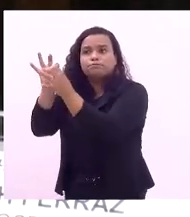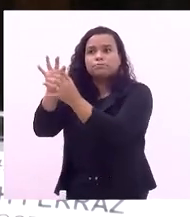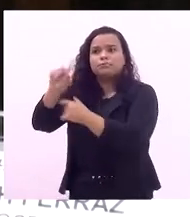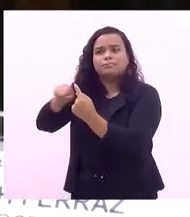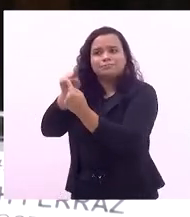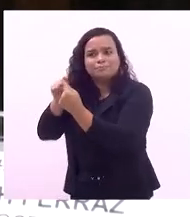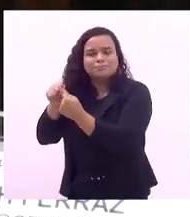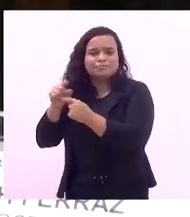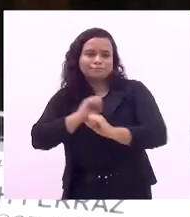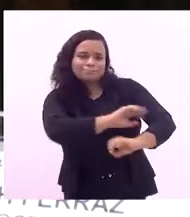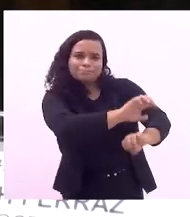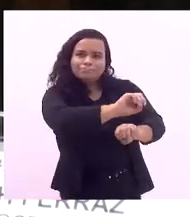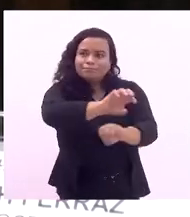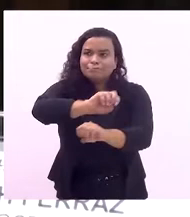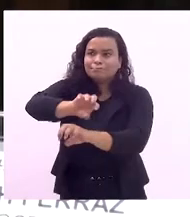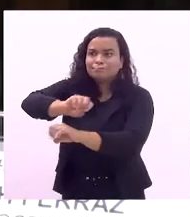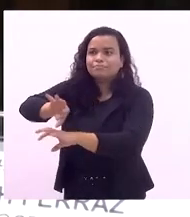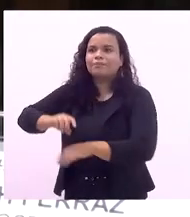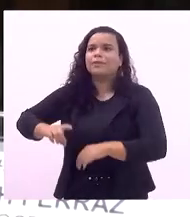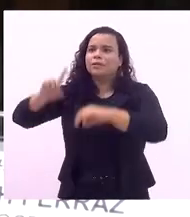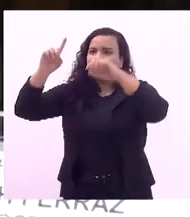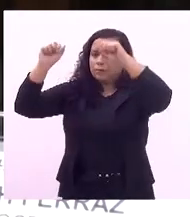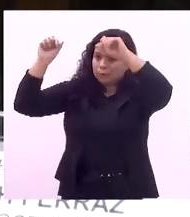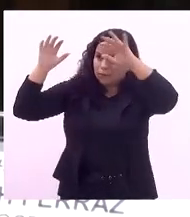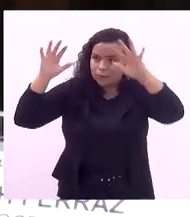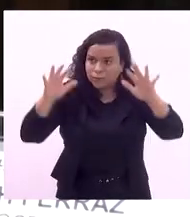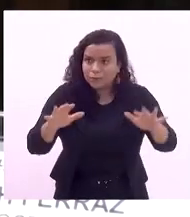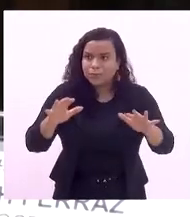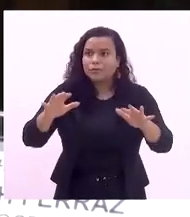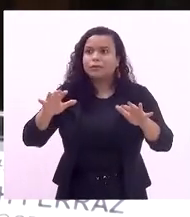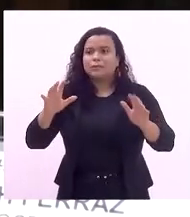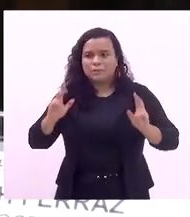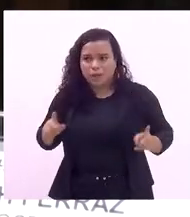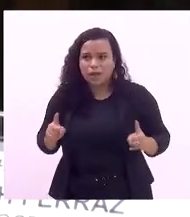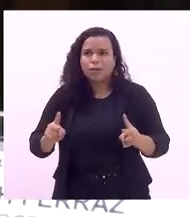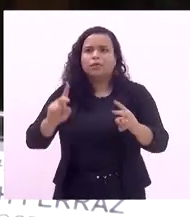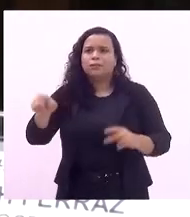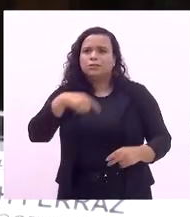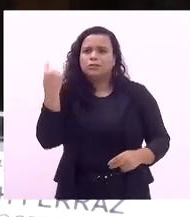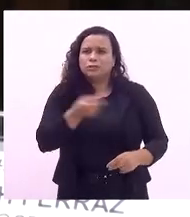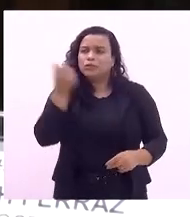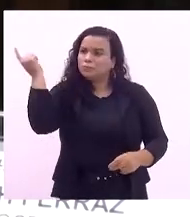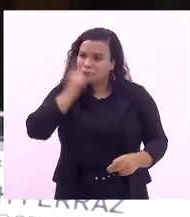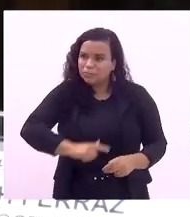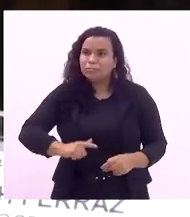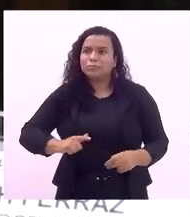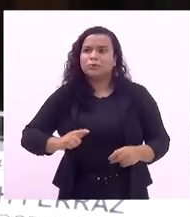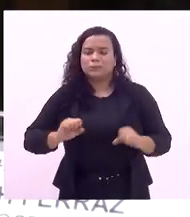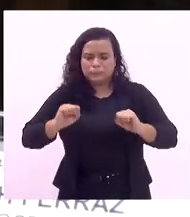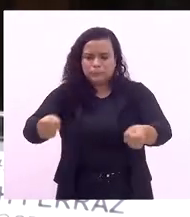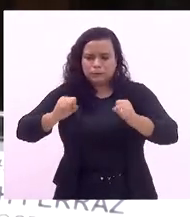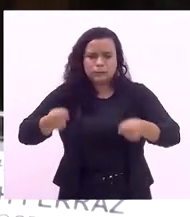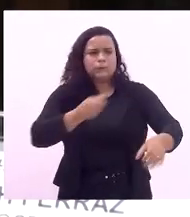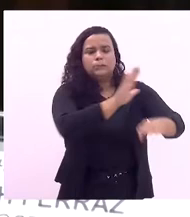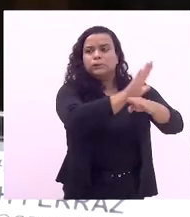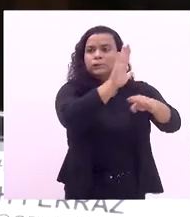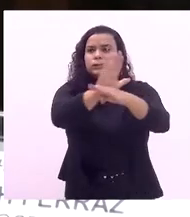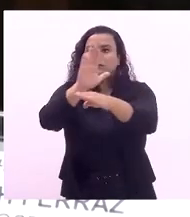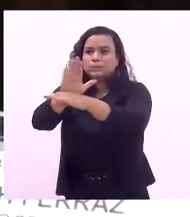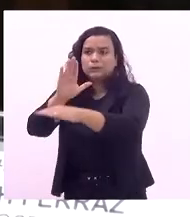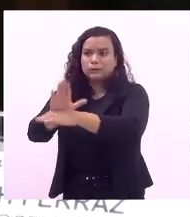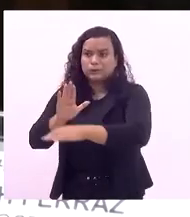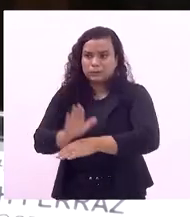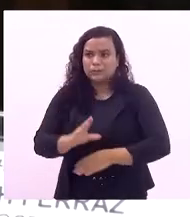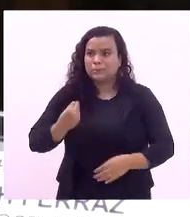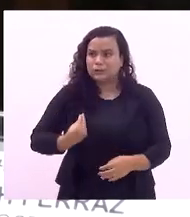para Deus e que Deus os abençoe nos ilumine para nós possamos ser sinais através da nossa pastoral de